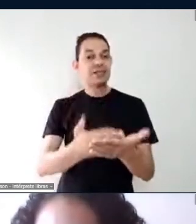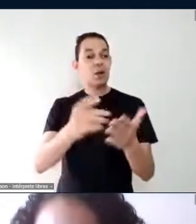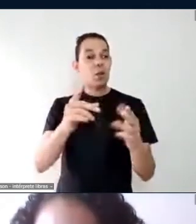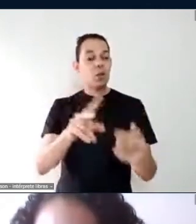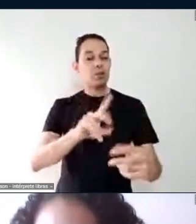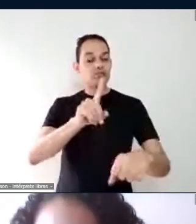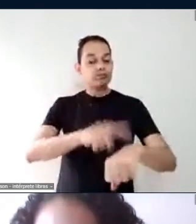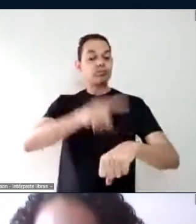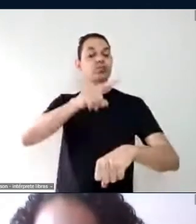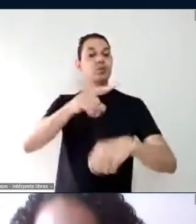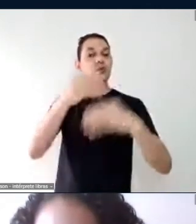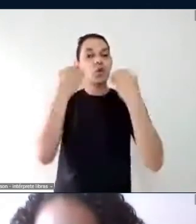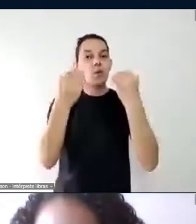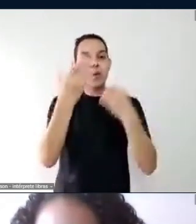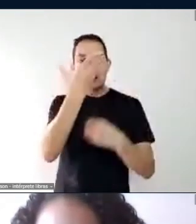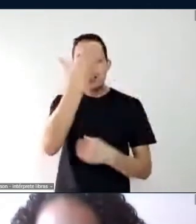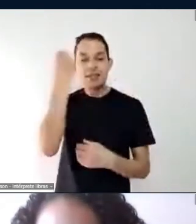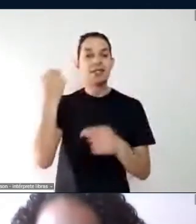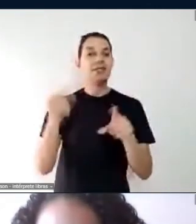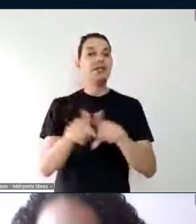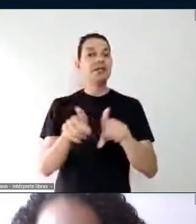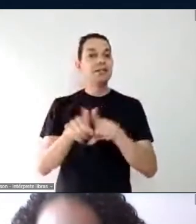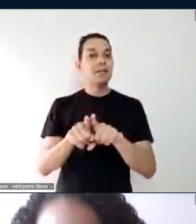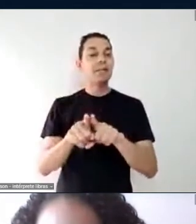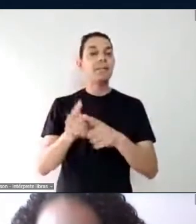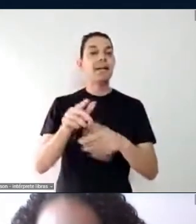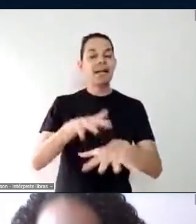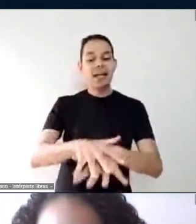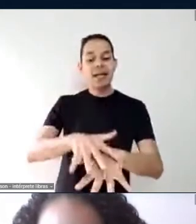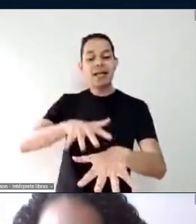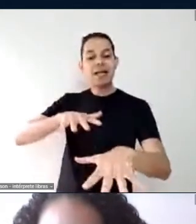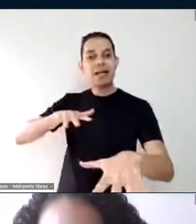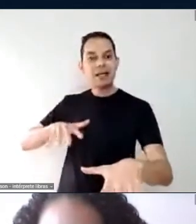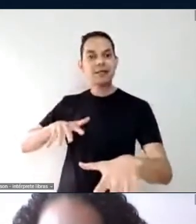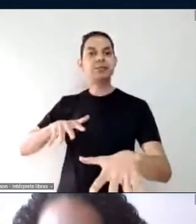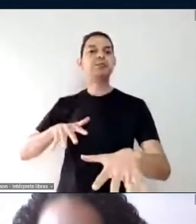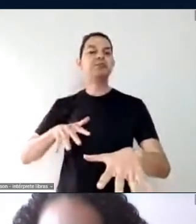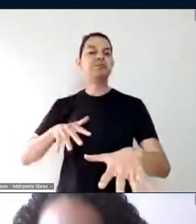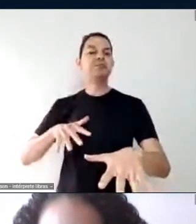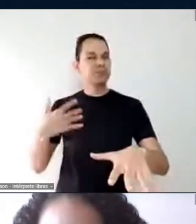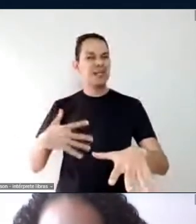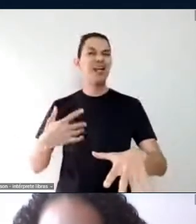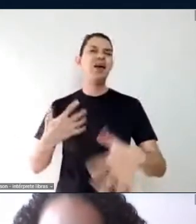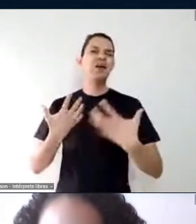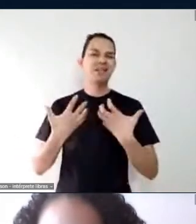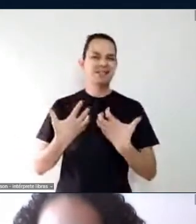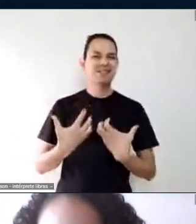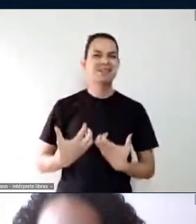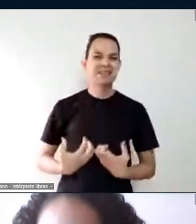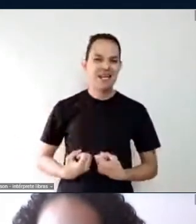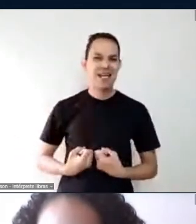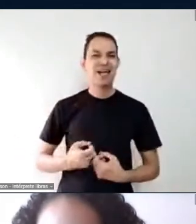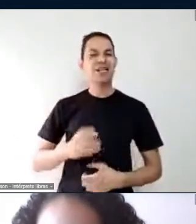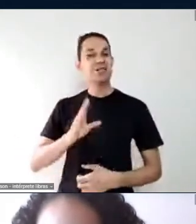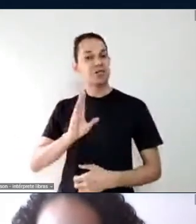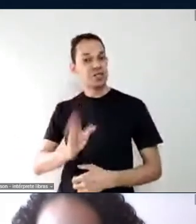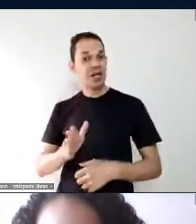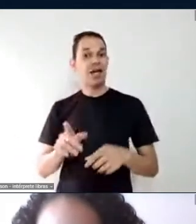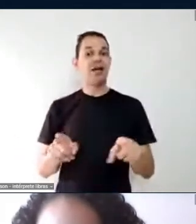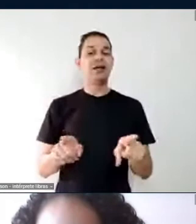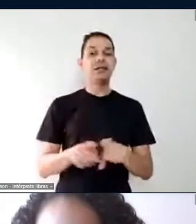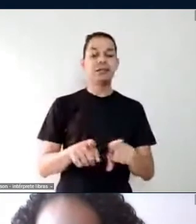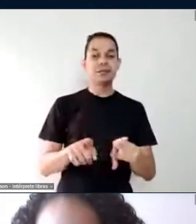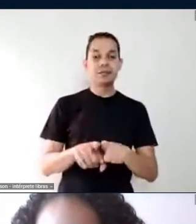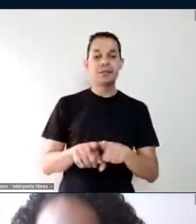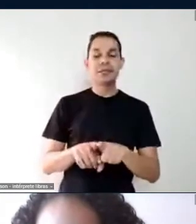questões de intervenção remota, eu acho que foi muito cansaço mesmo e a gente tem falado que eu me